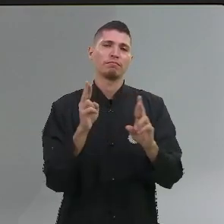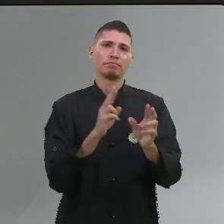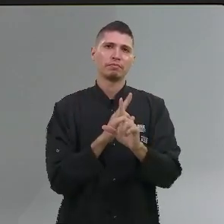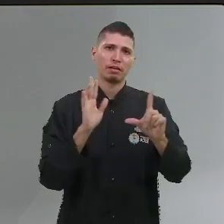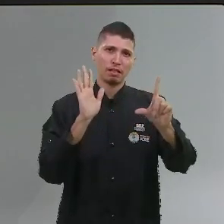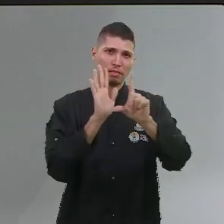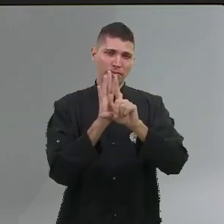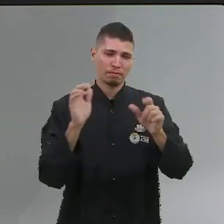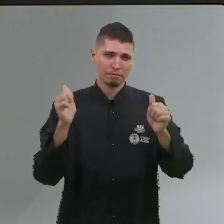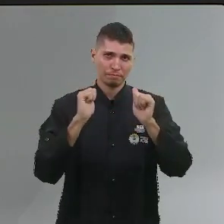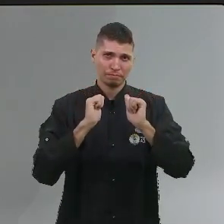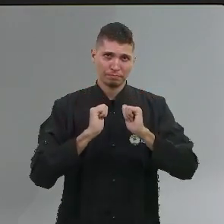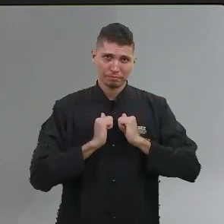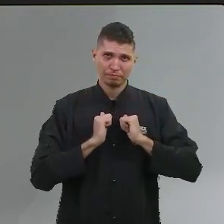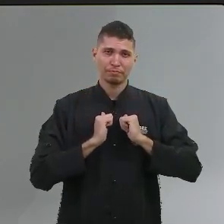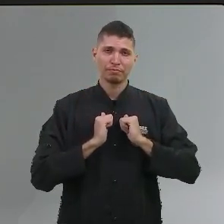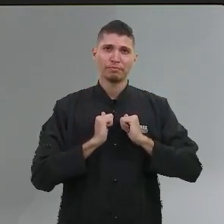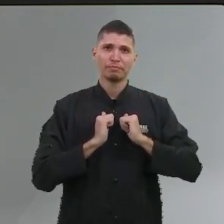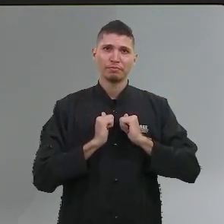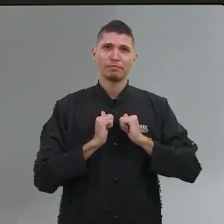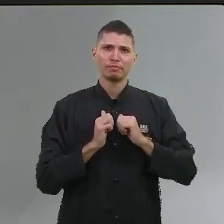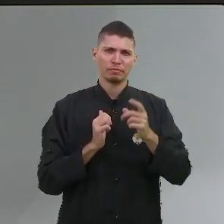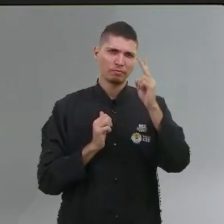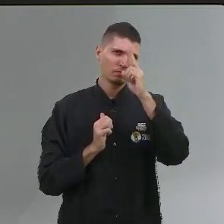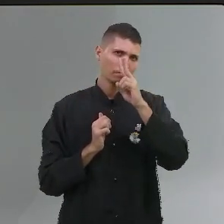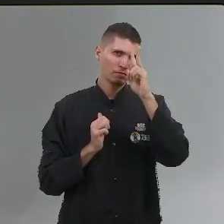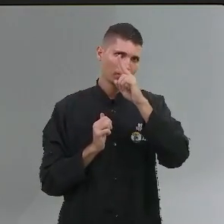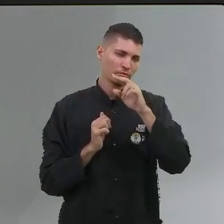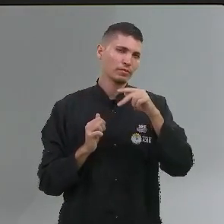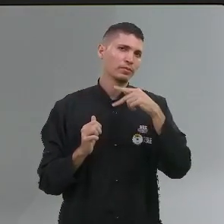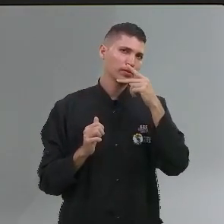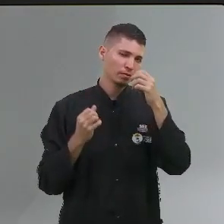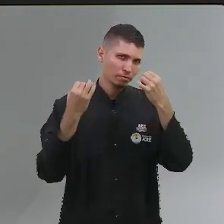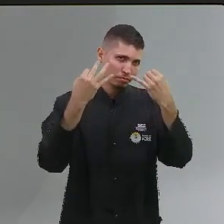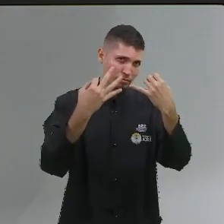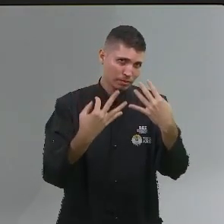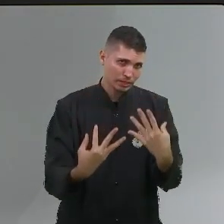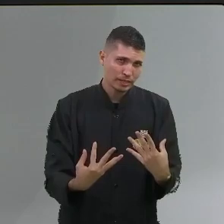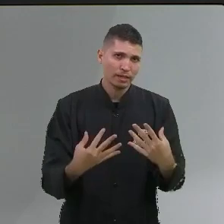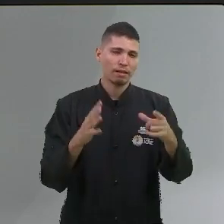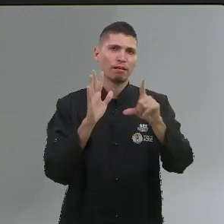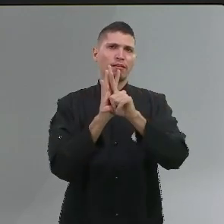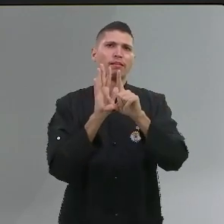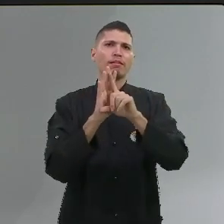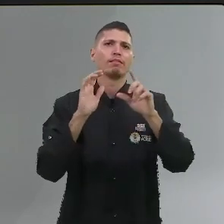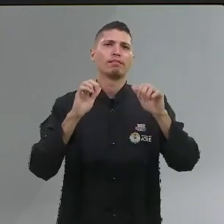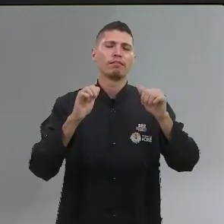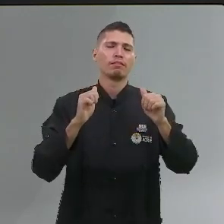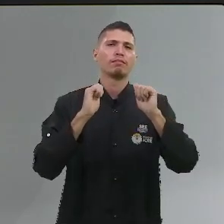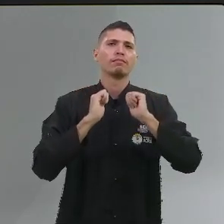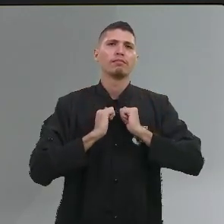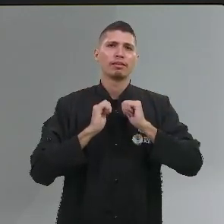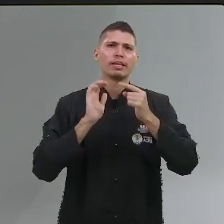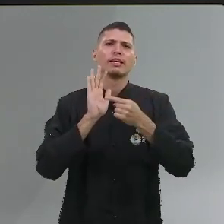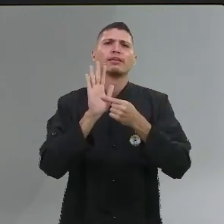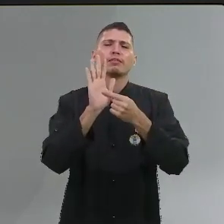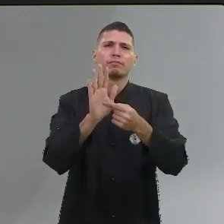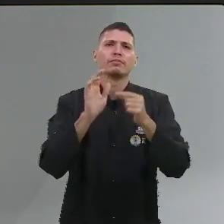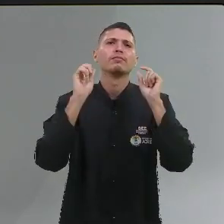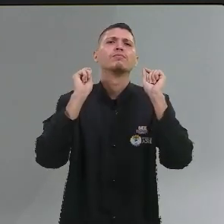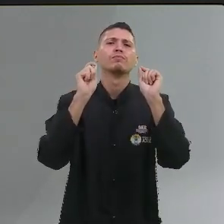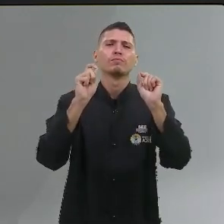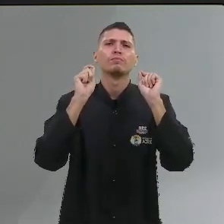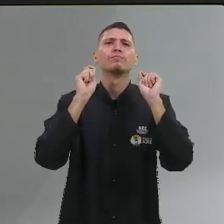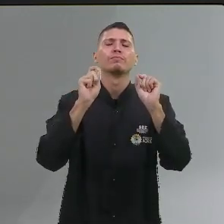né, eu falei um pouquinho sobre a lei da inércia. A lei da inércia está ligada a quem? Né? Representa quem?